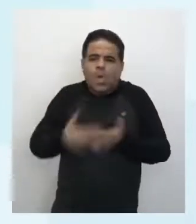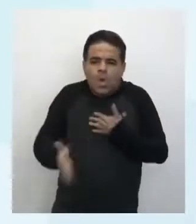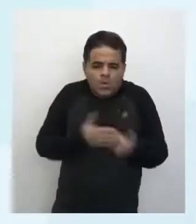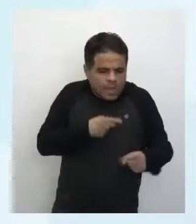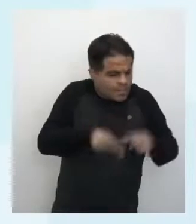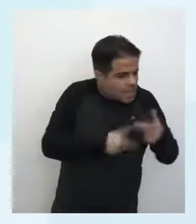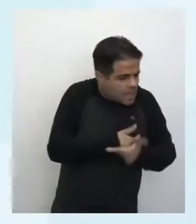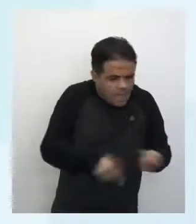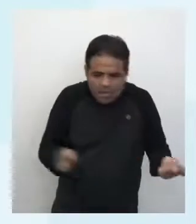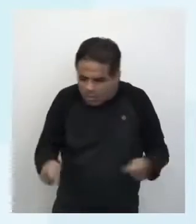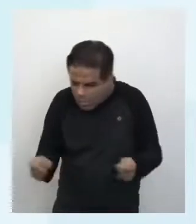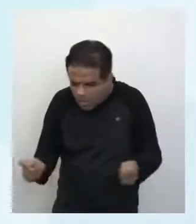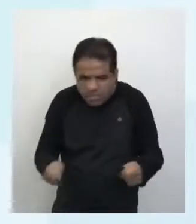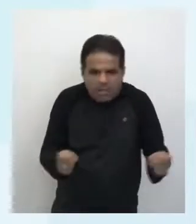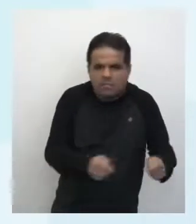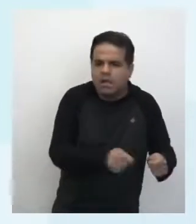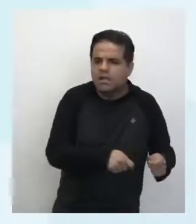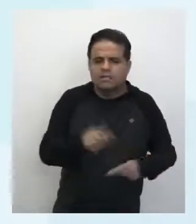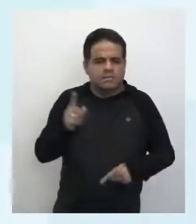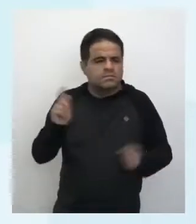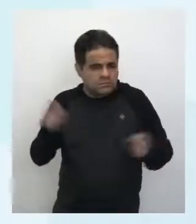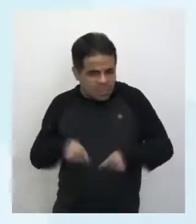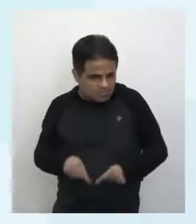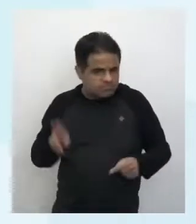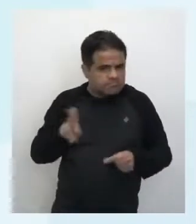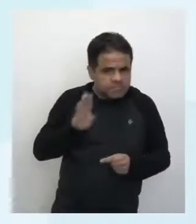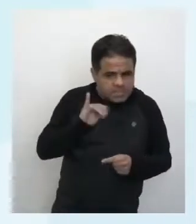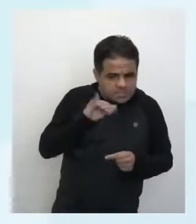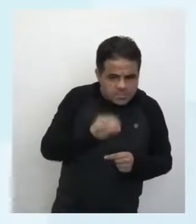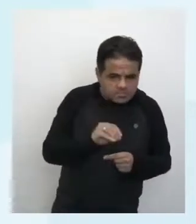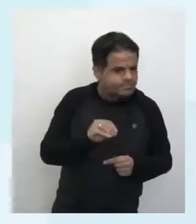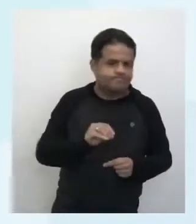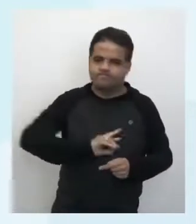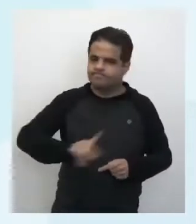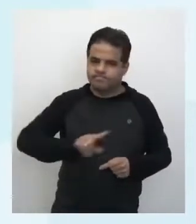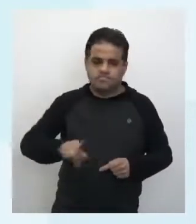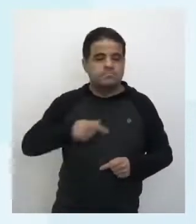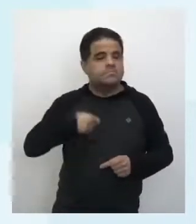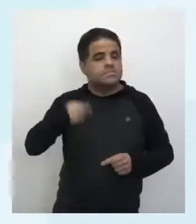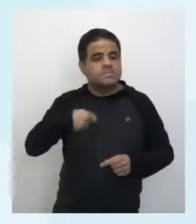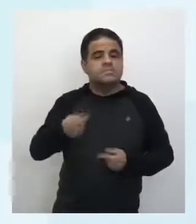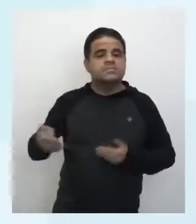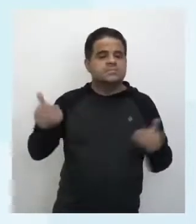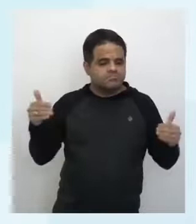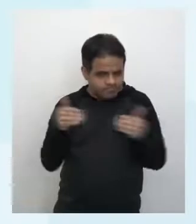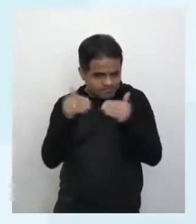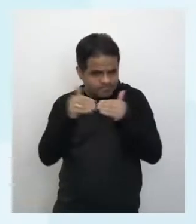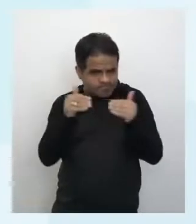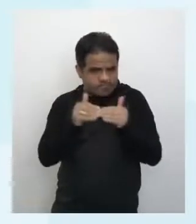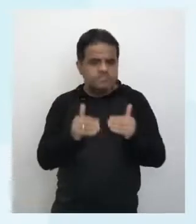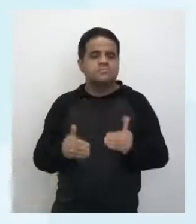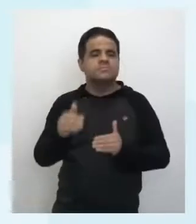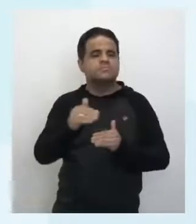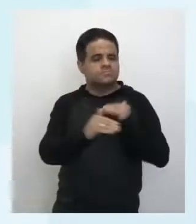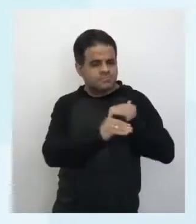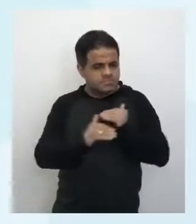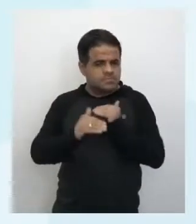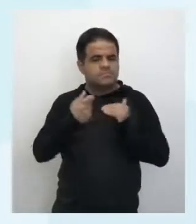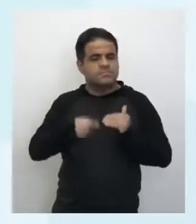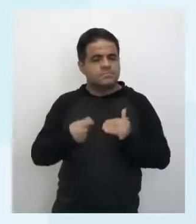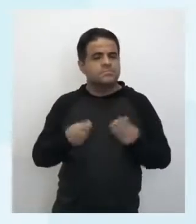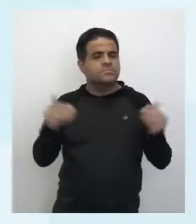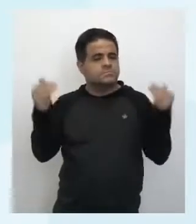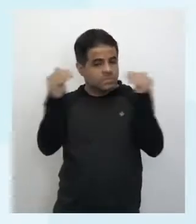qualquer material que serve como biomaterial, mas sim ele precisa ter uma compatibilidade. Então, biomaterial tem que